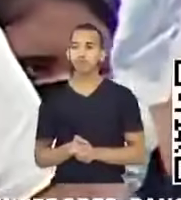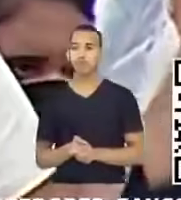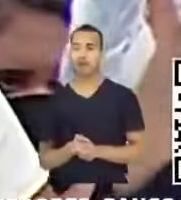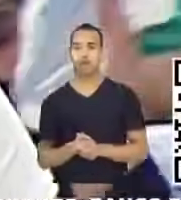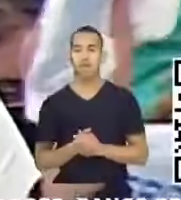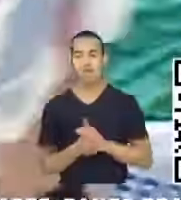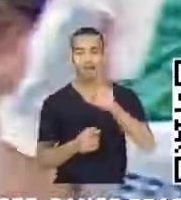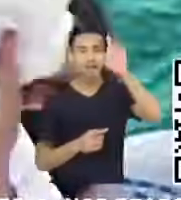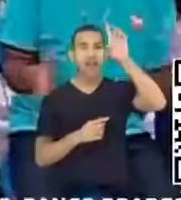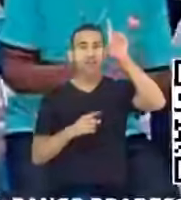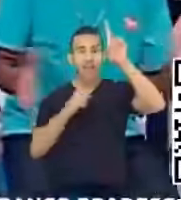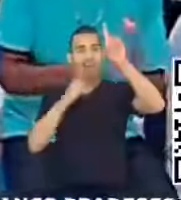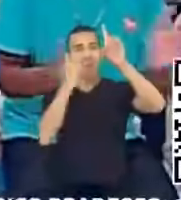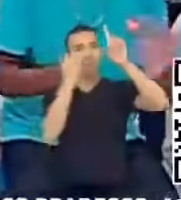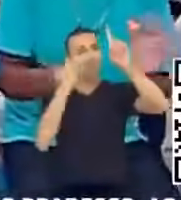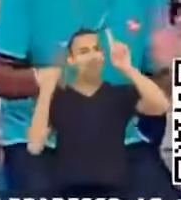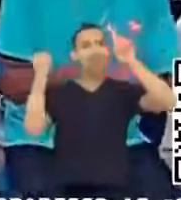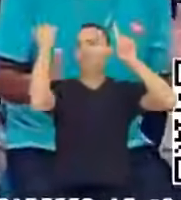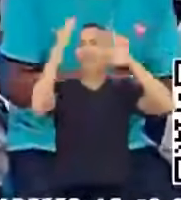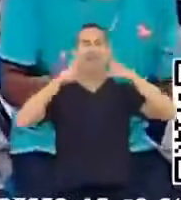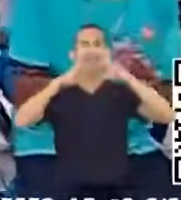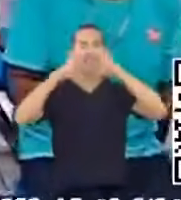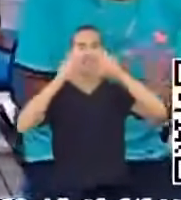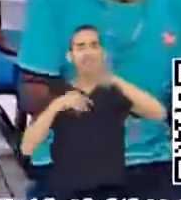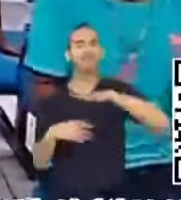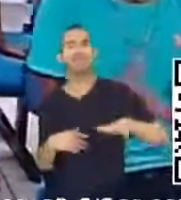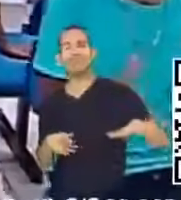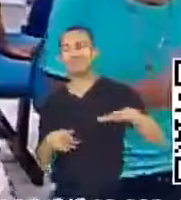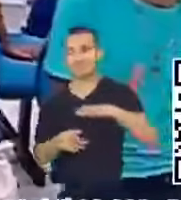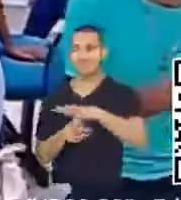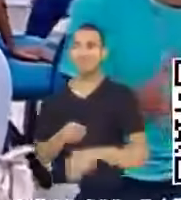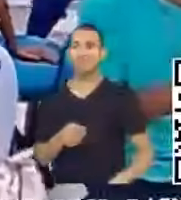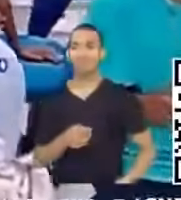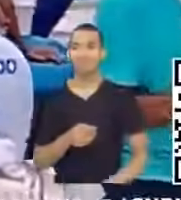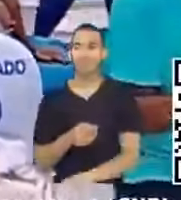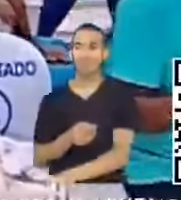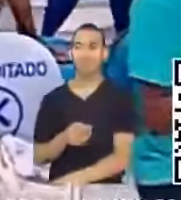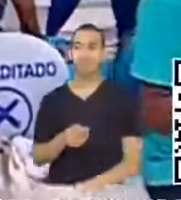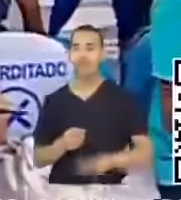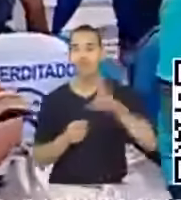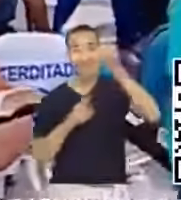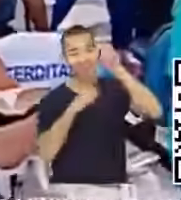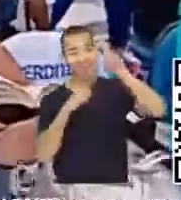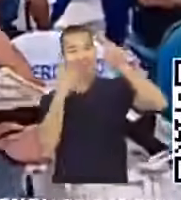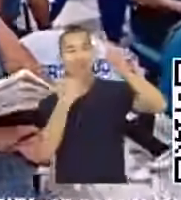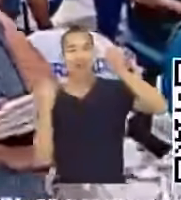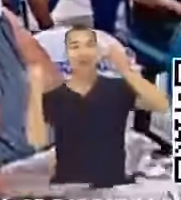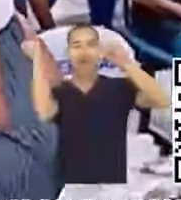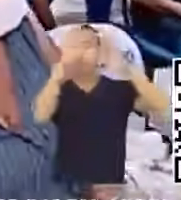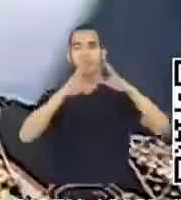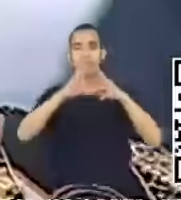o maior que tu tu tu a Deus é maior que